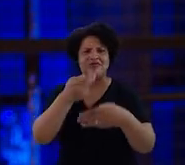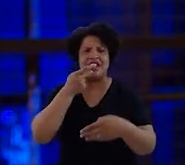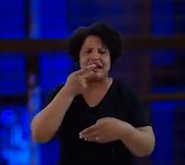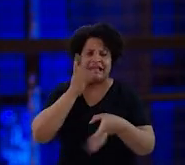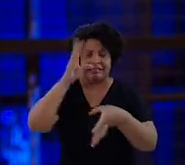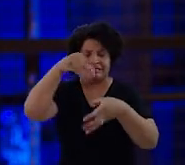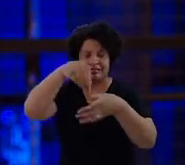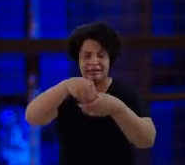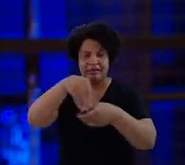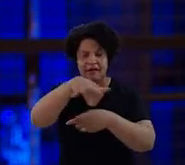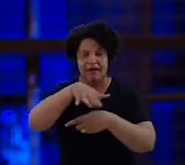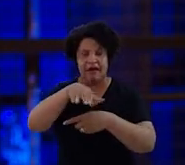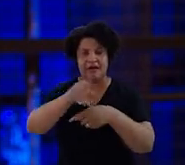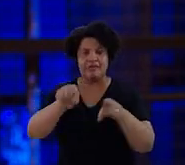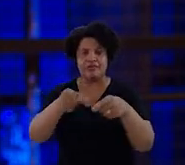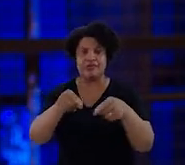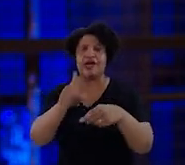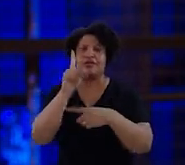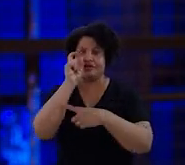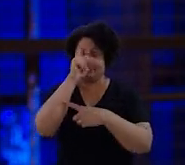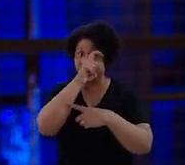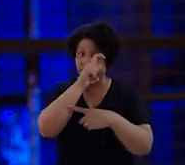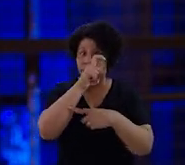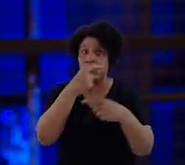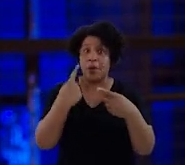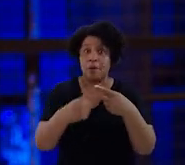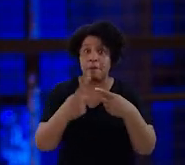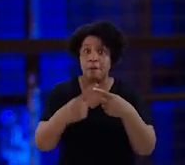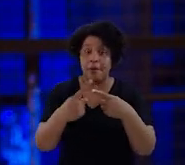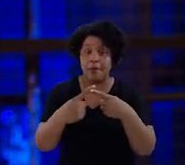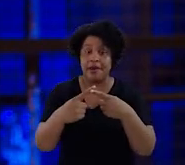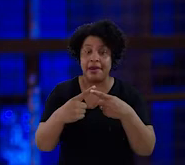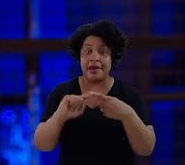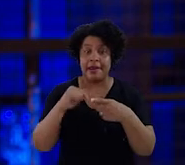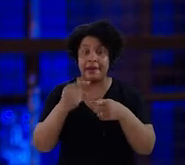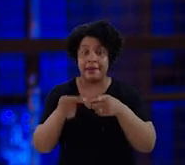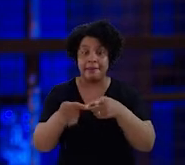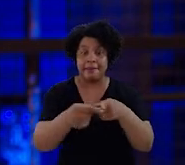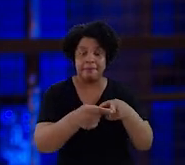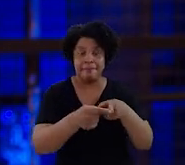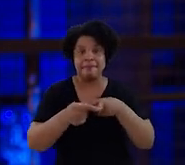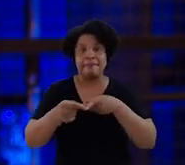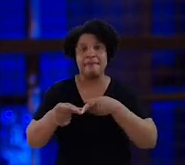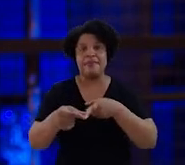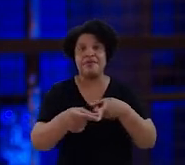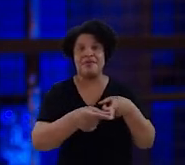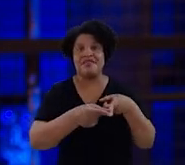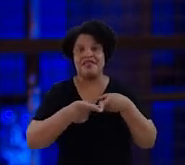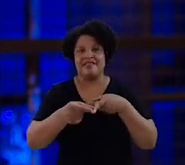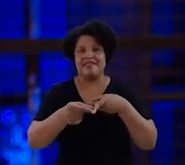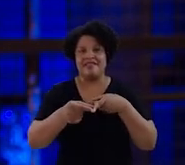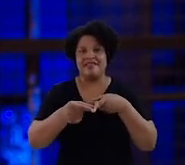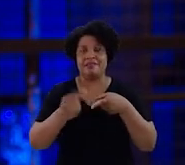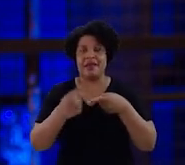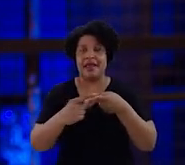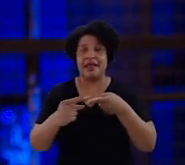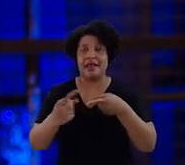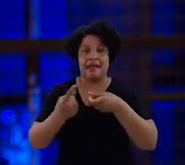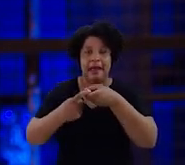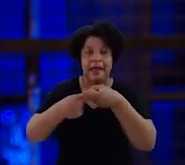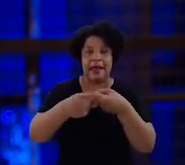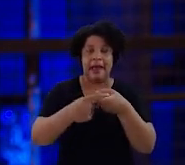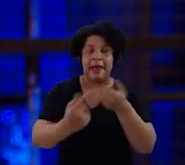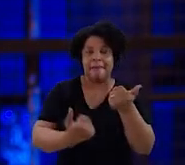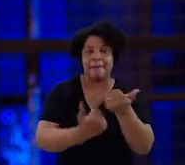mercado musical sendo uma pessoa periférica. Porque a gente não tem apoio, a gente não tem, não tem uma ajuda ali, não tem pessoa que, porra, vou confiar nessa pessoa